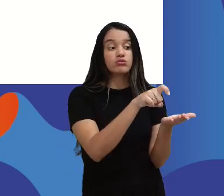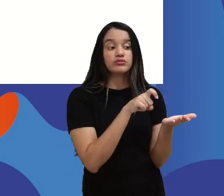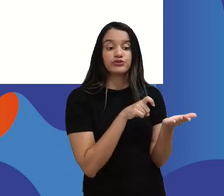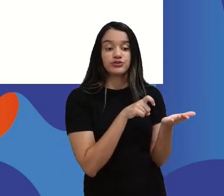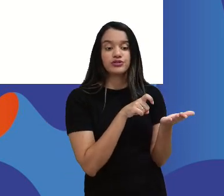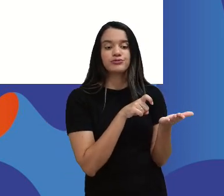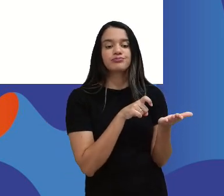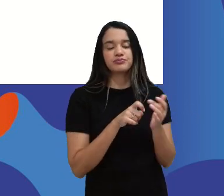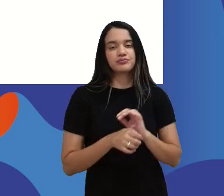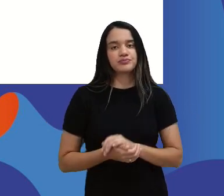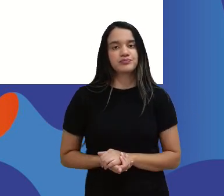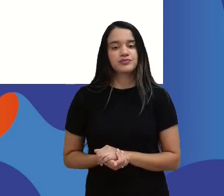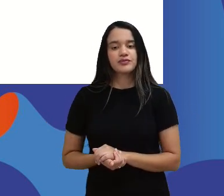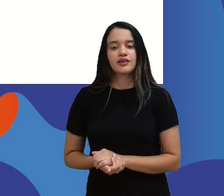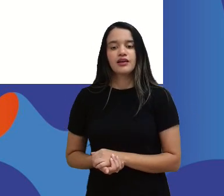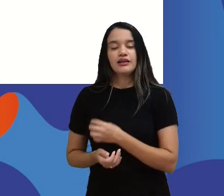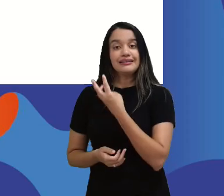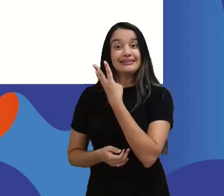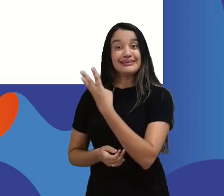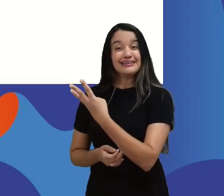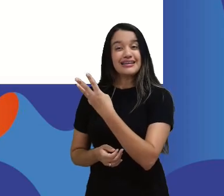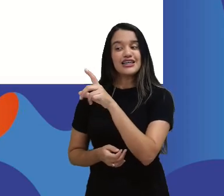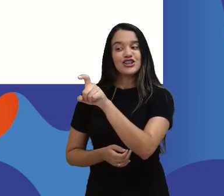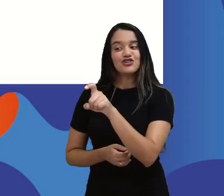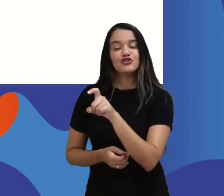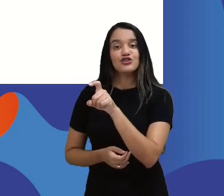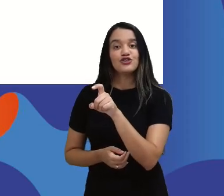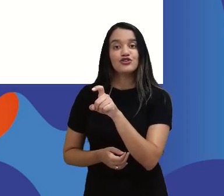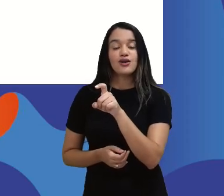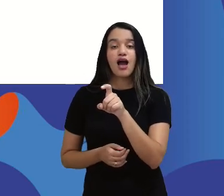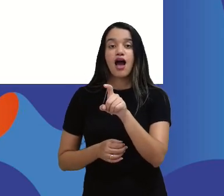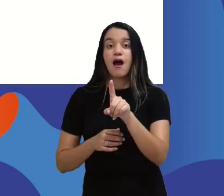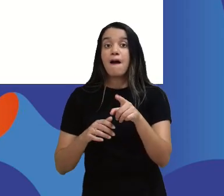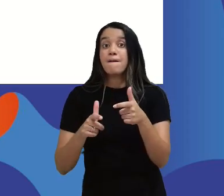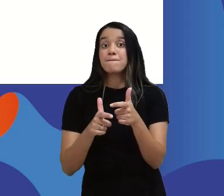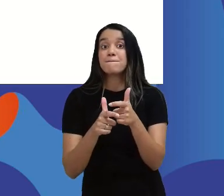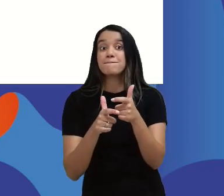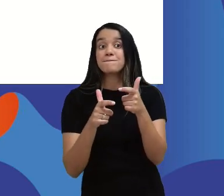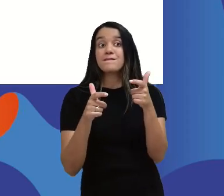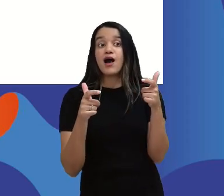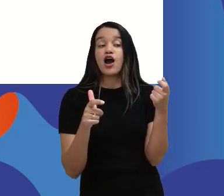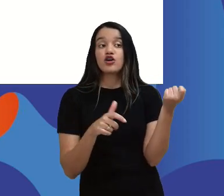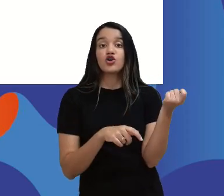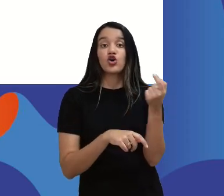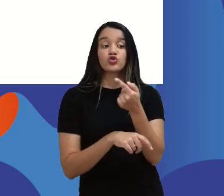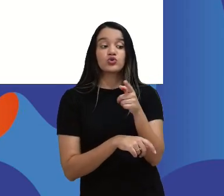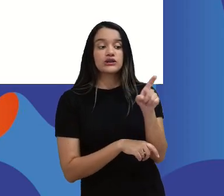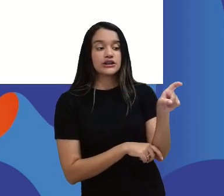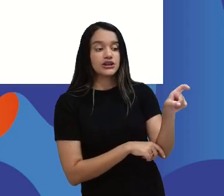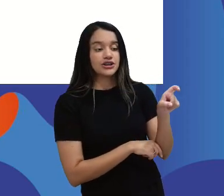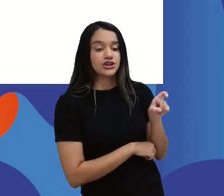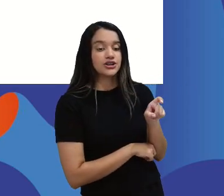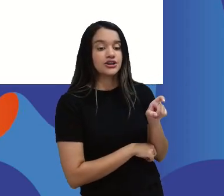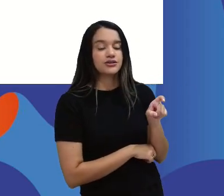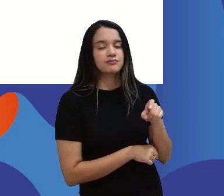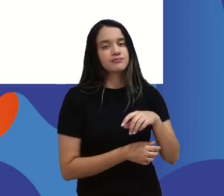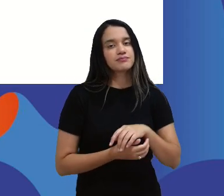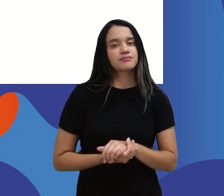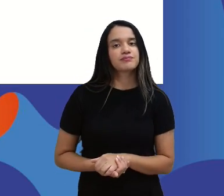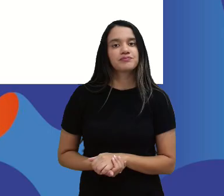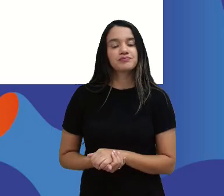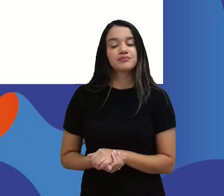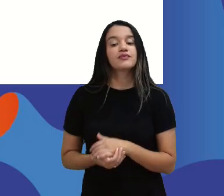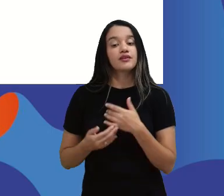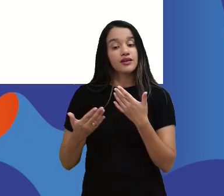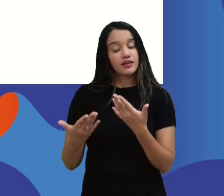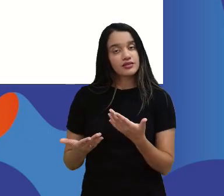ó. 3x é maior que x. Então, todas as vezes que a gente vê situações em que tem um lado que é